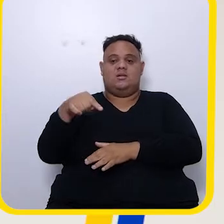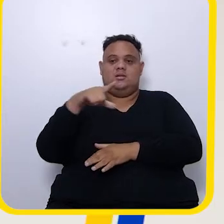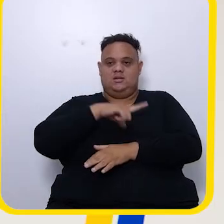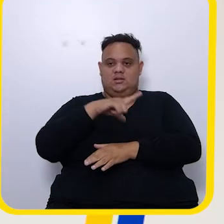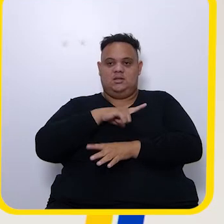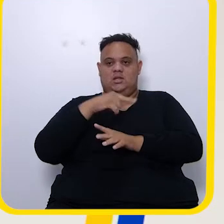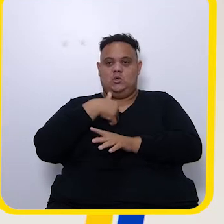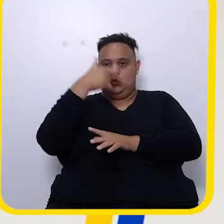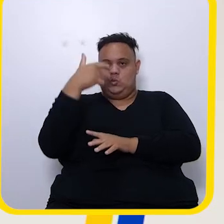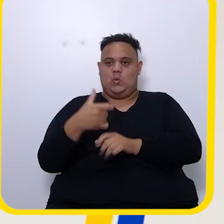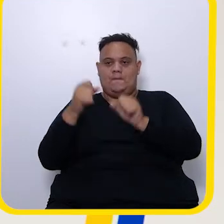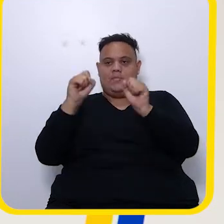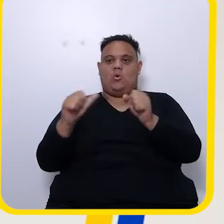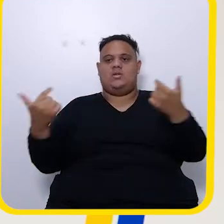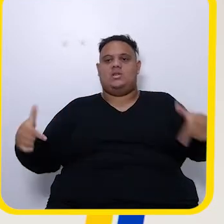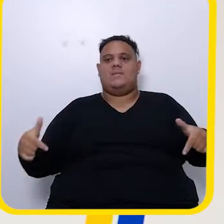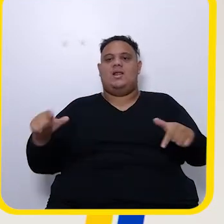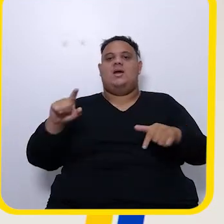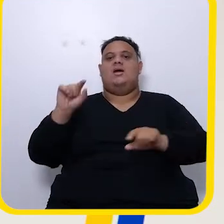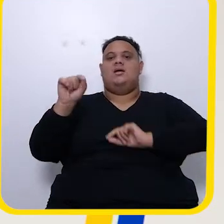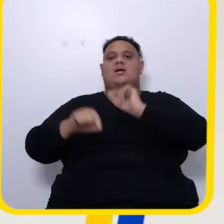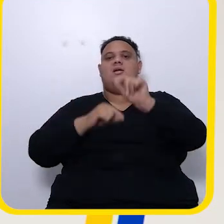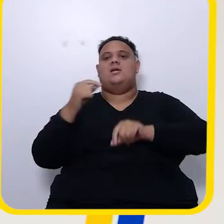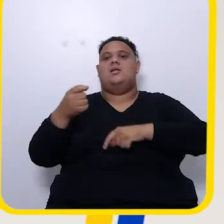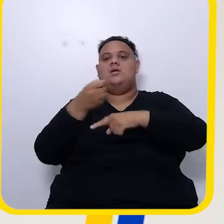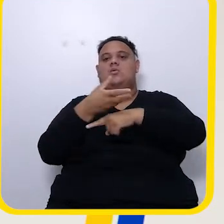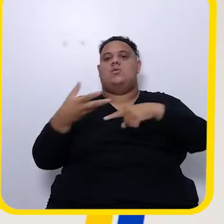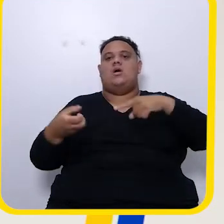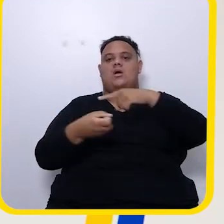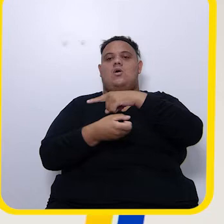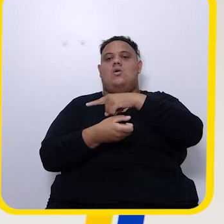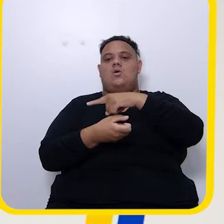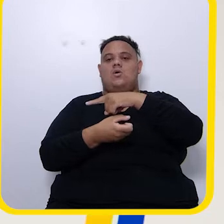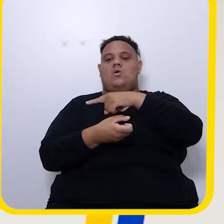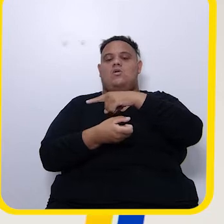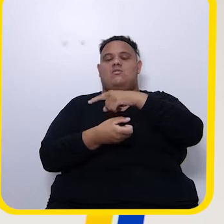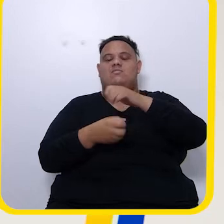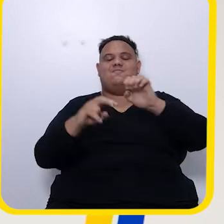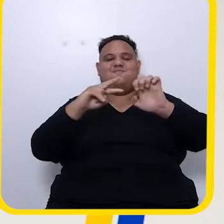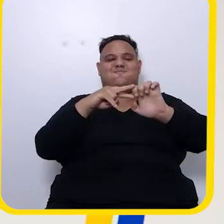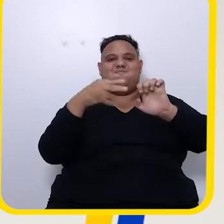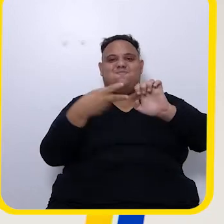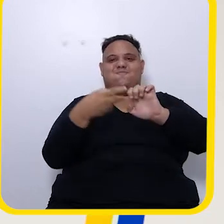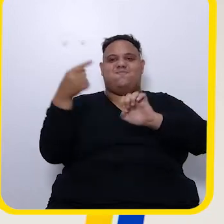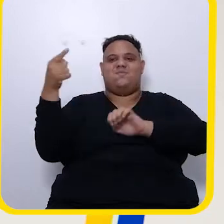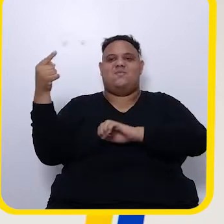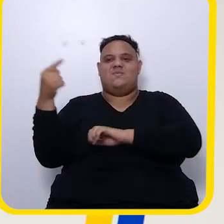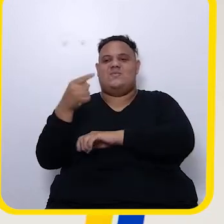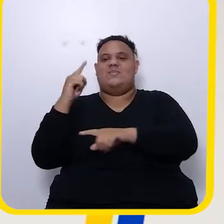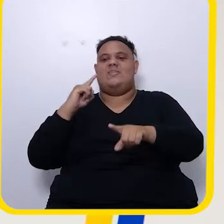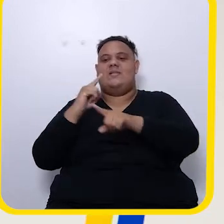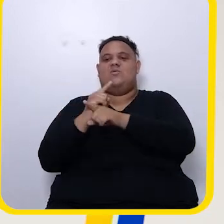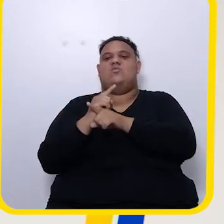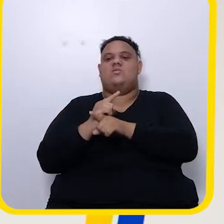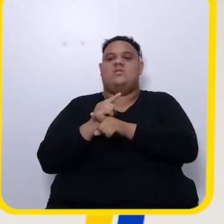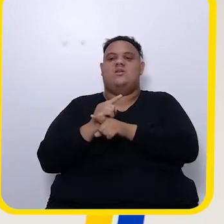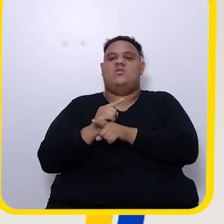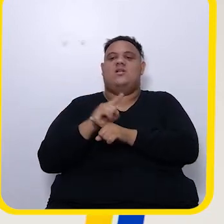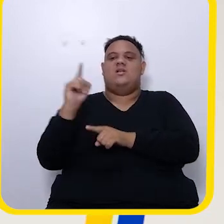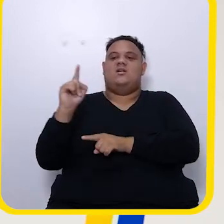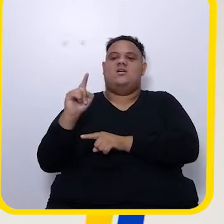agora eu posso trabalhar nessa equação aí, primeiramente encontrando um denominador